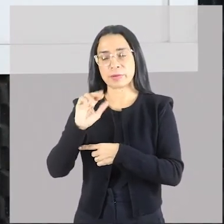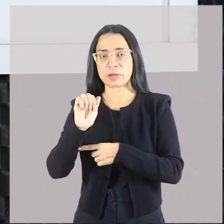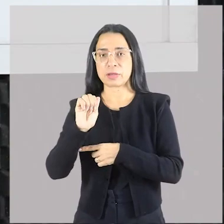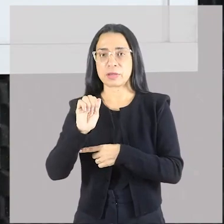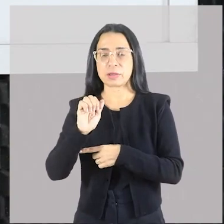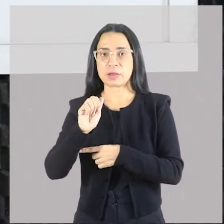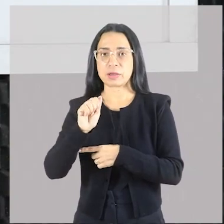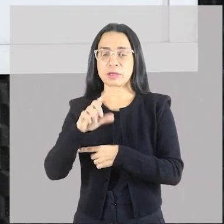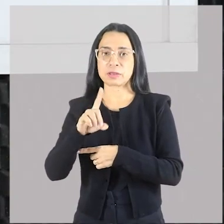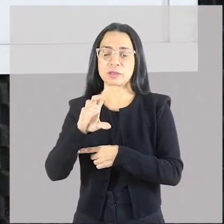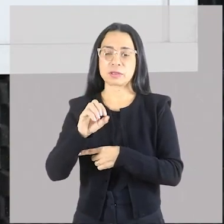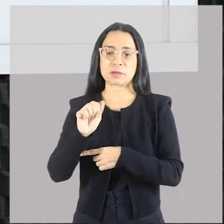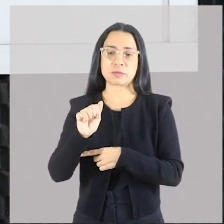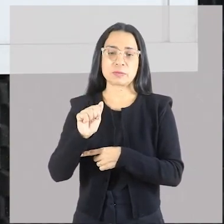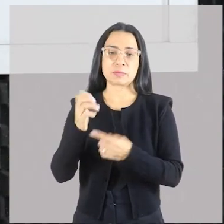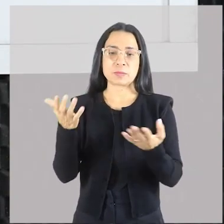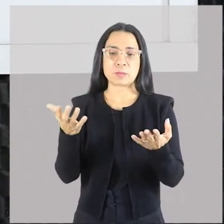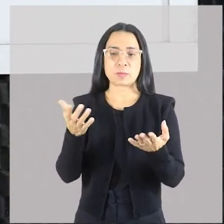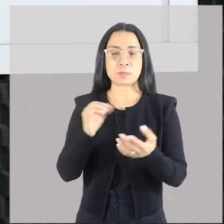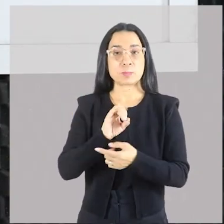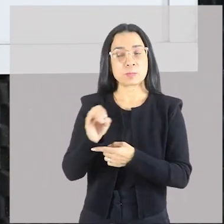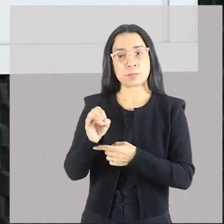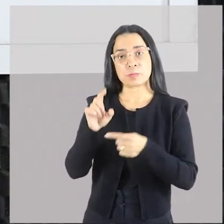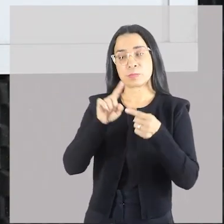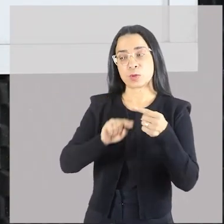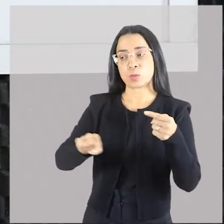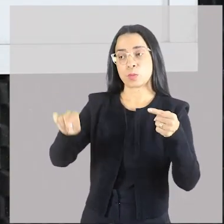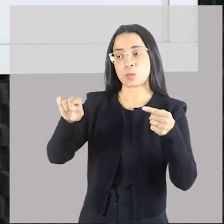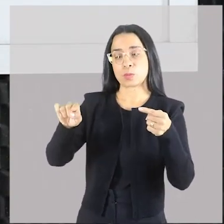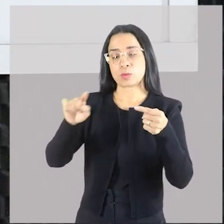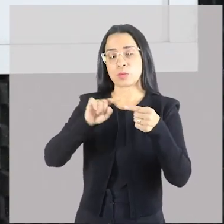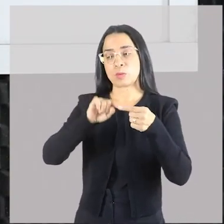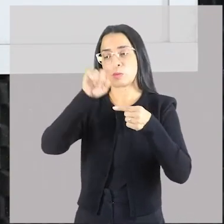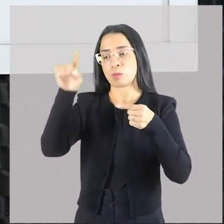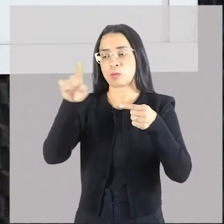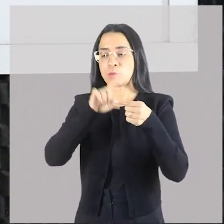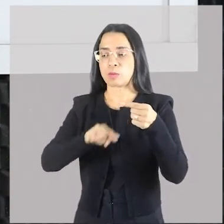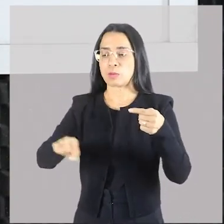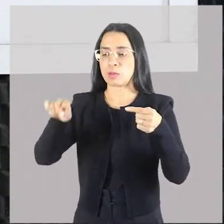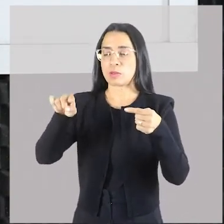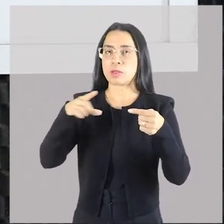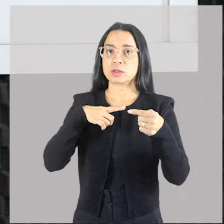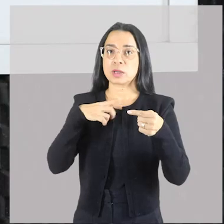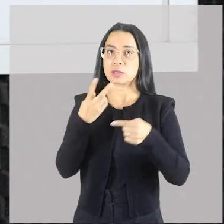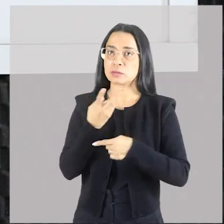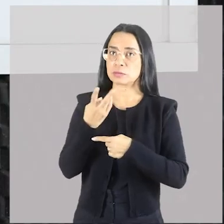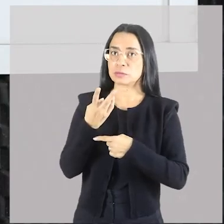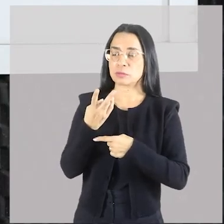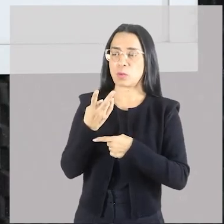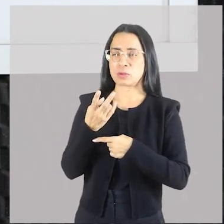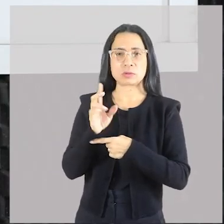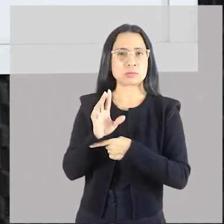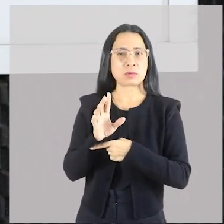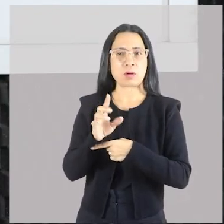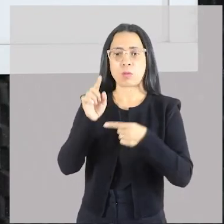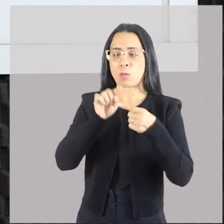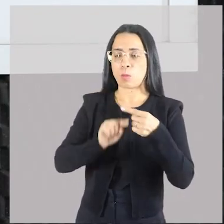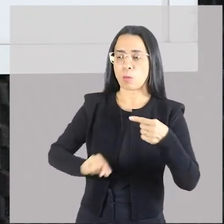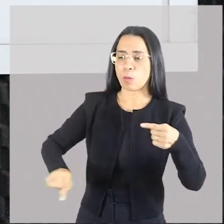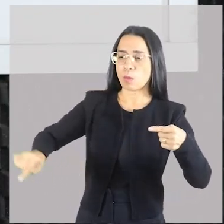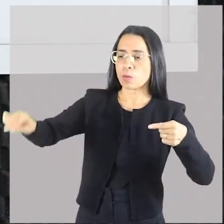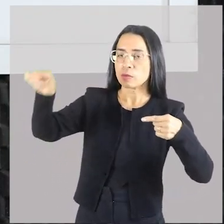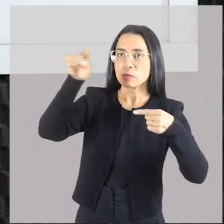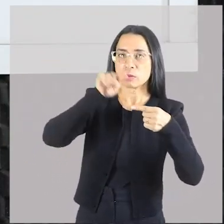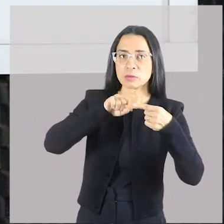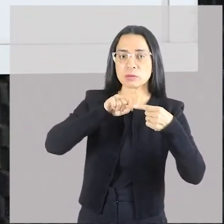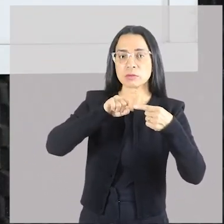aqui e essa parte aqui, né, eu tenho um círculo só. Então, nesse caso aqui, para eu calcular só essa parte que